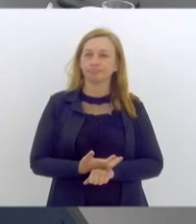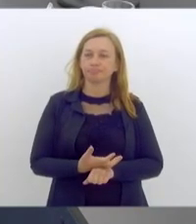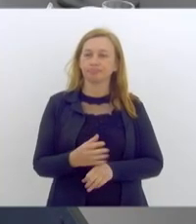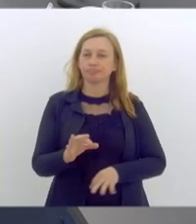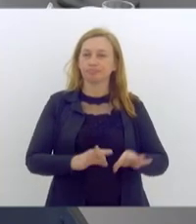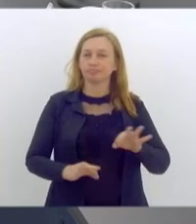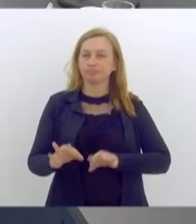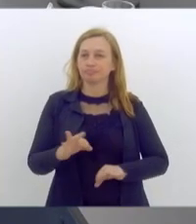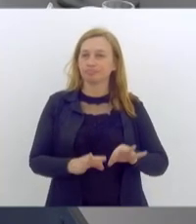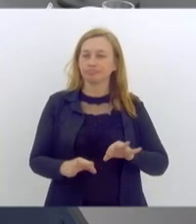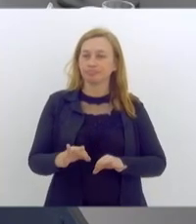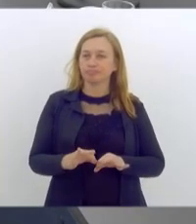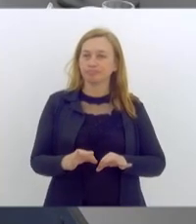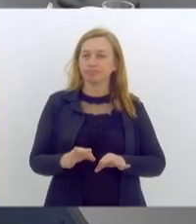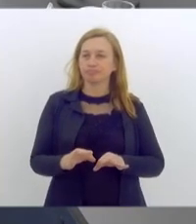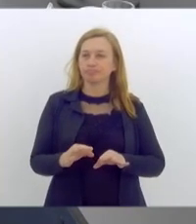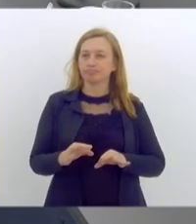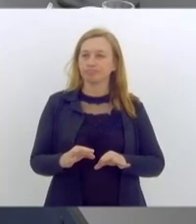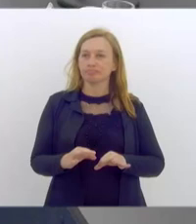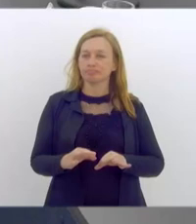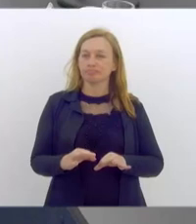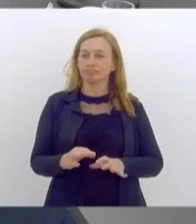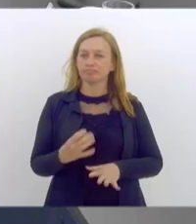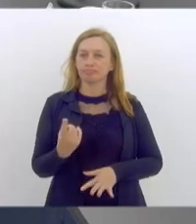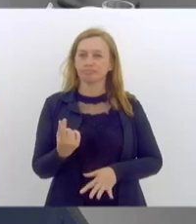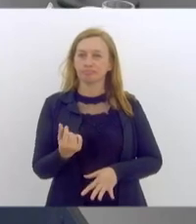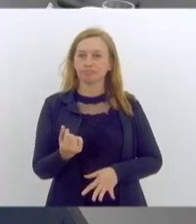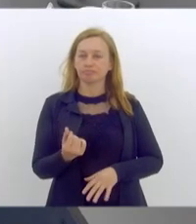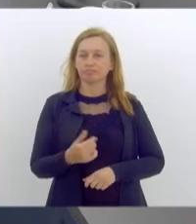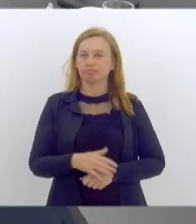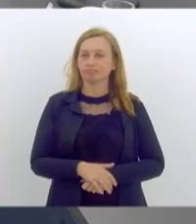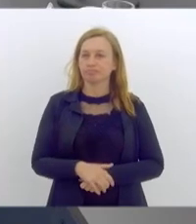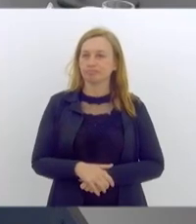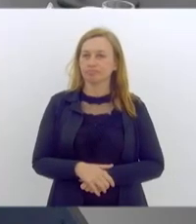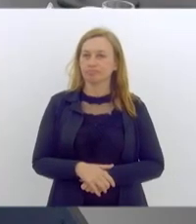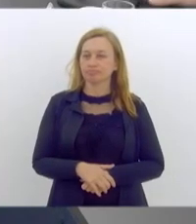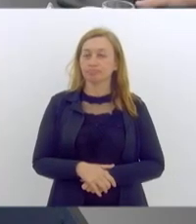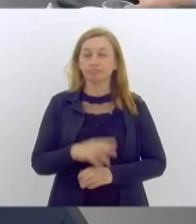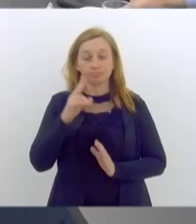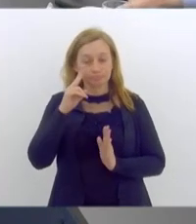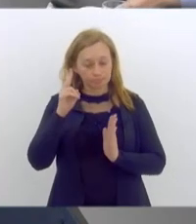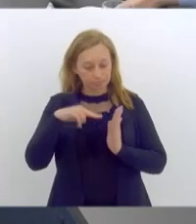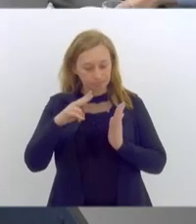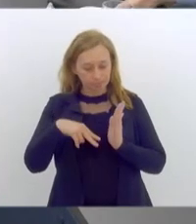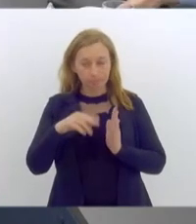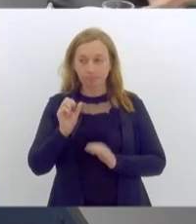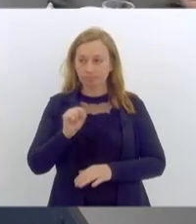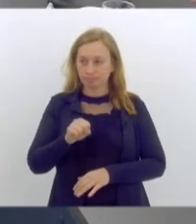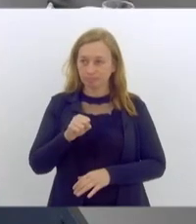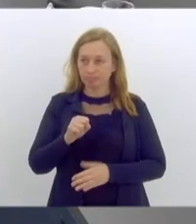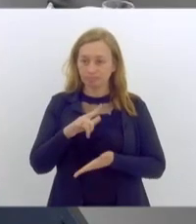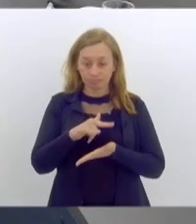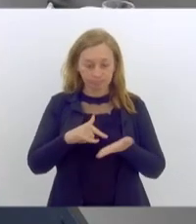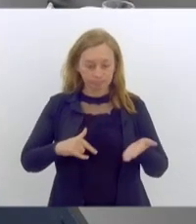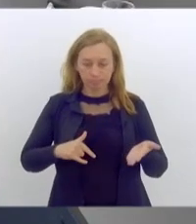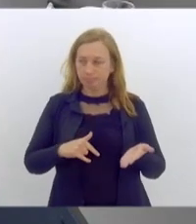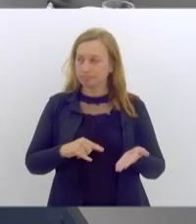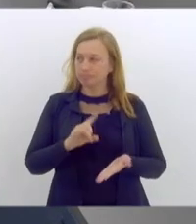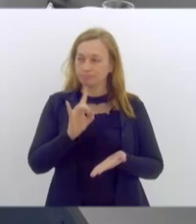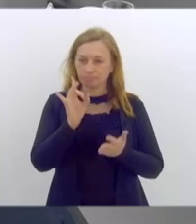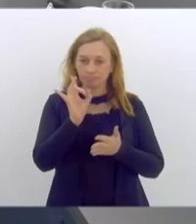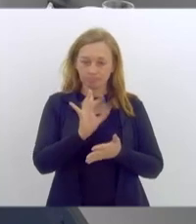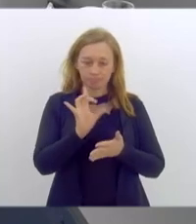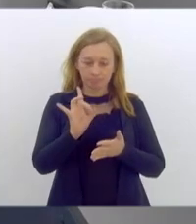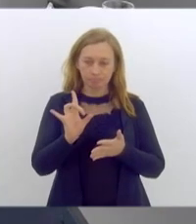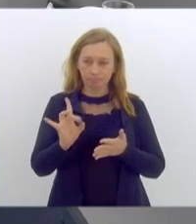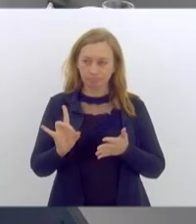organização de empresas e nós tivemos que ler os documentos em pouco eram cursos